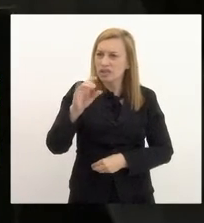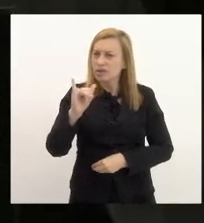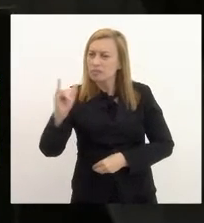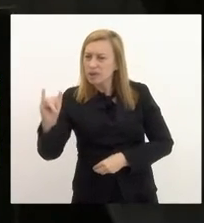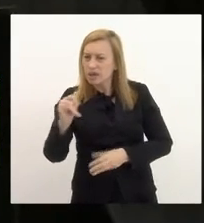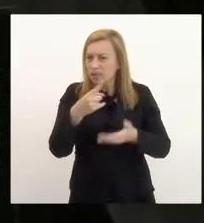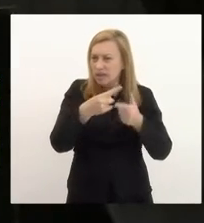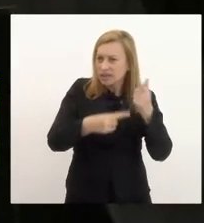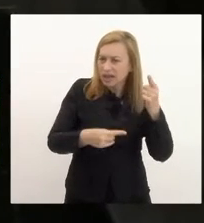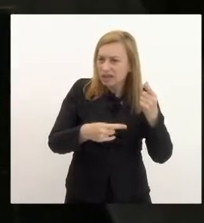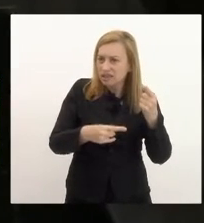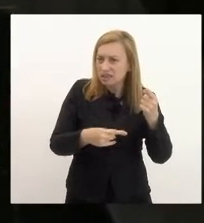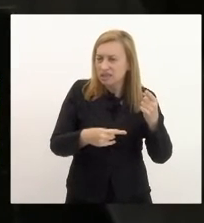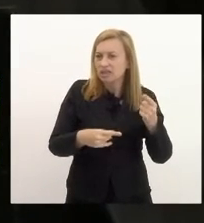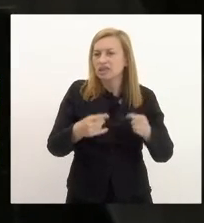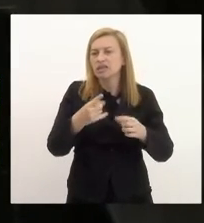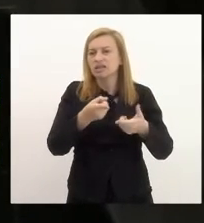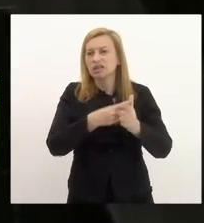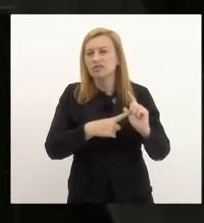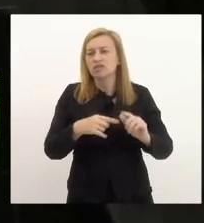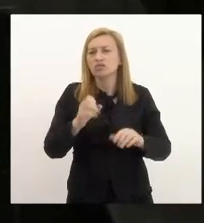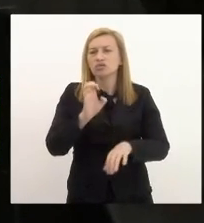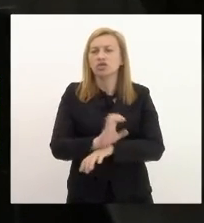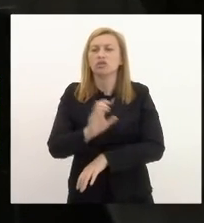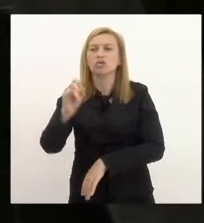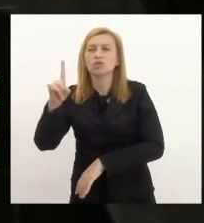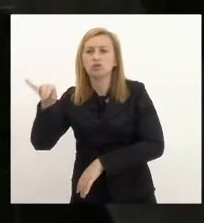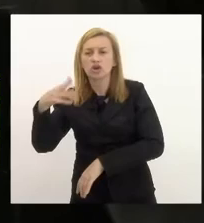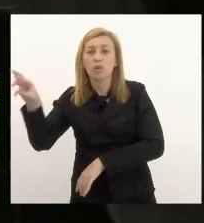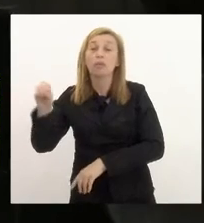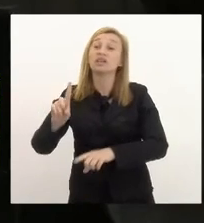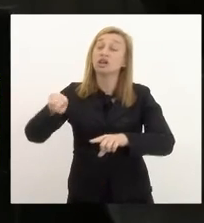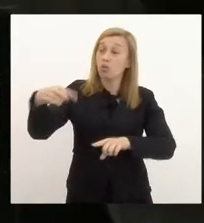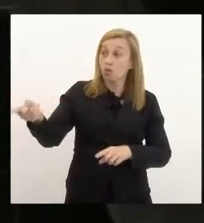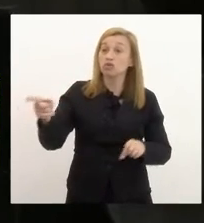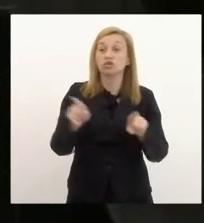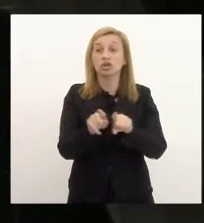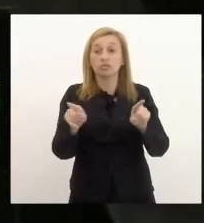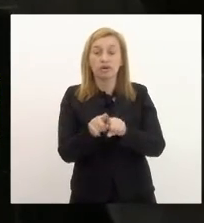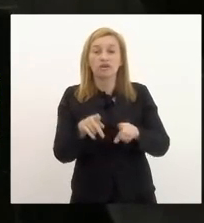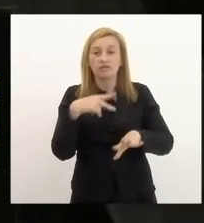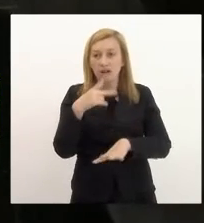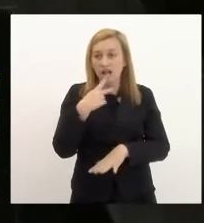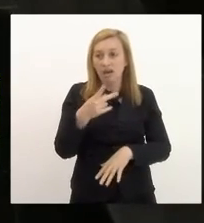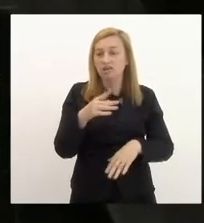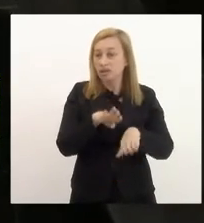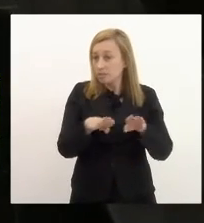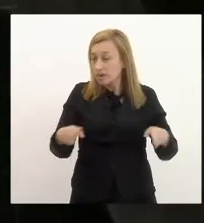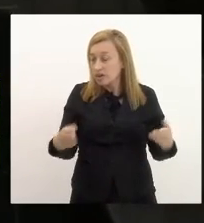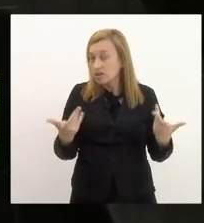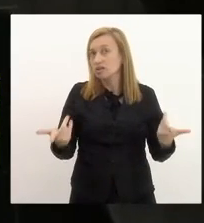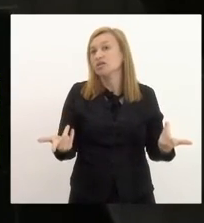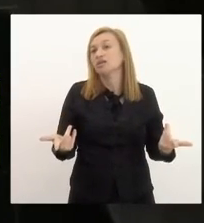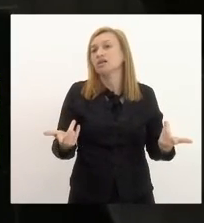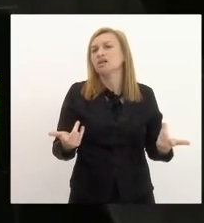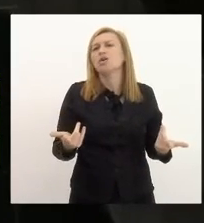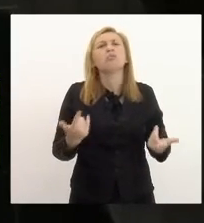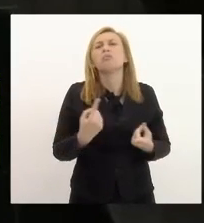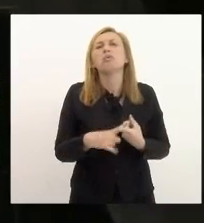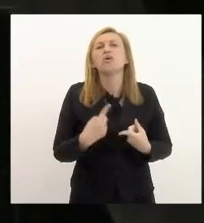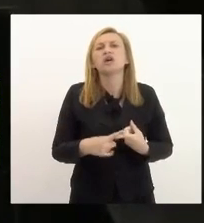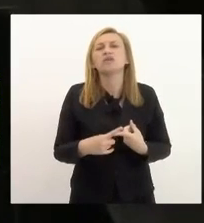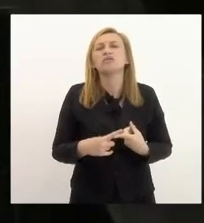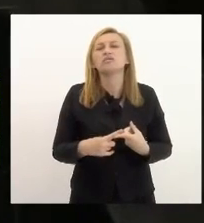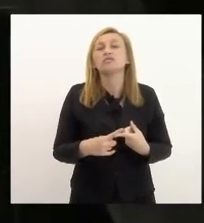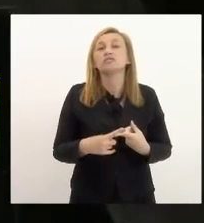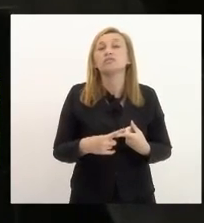mais ou menos da metade da dívida que o Estado tem reunião agora além disso tem outros aspectos tem que ser colocado sobre a mesa os amigos vêm perder porque a gente